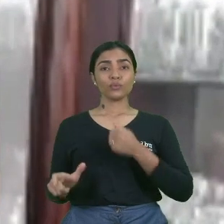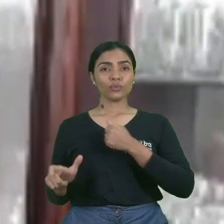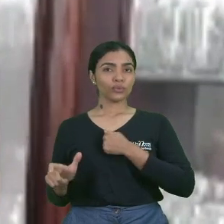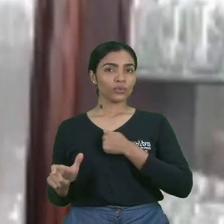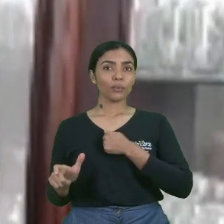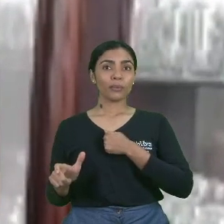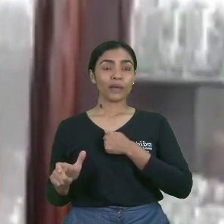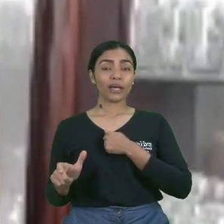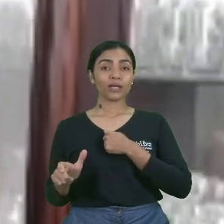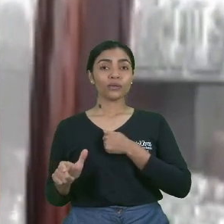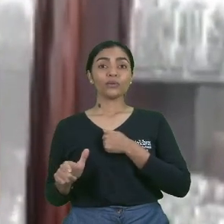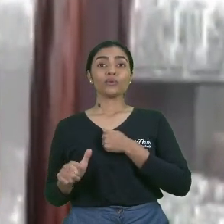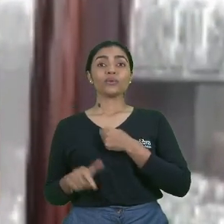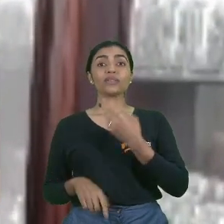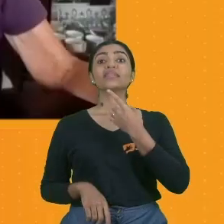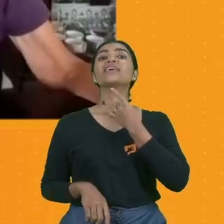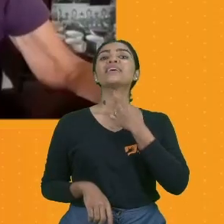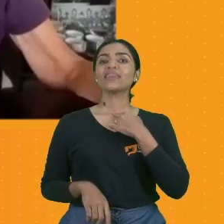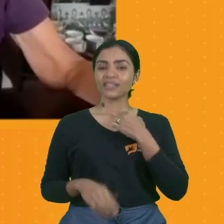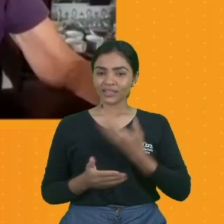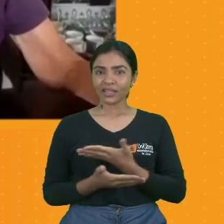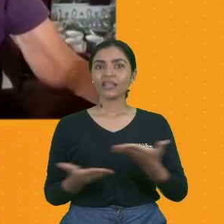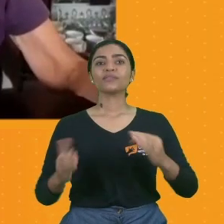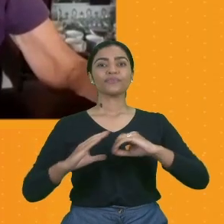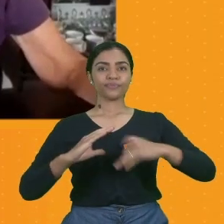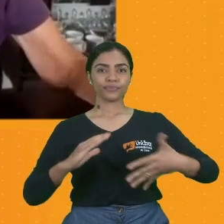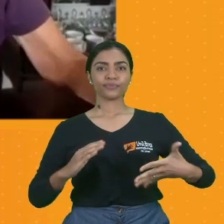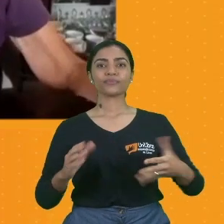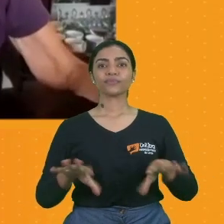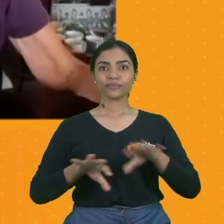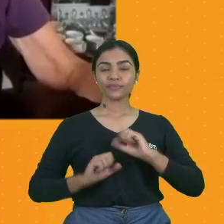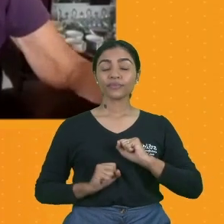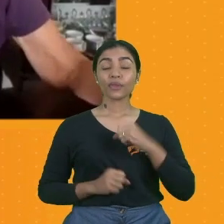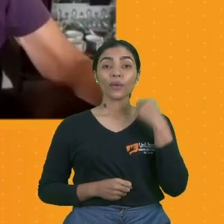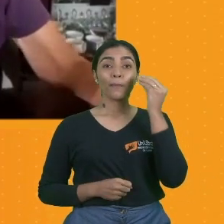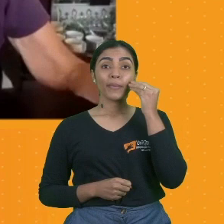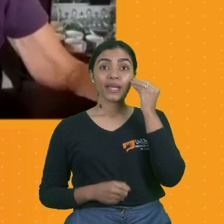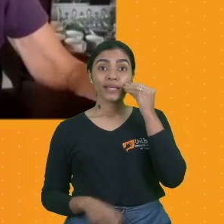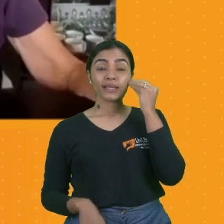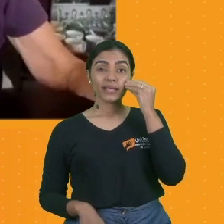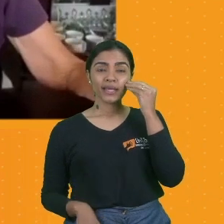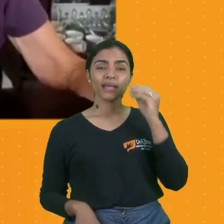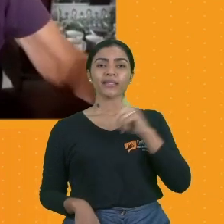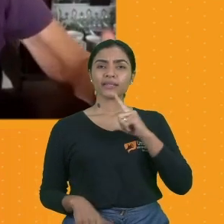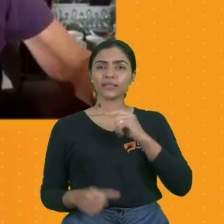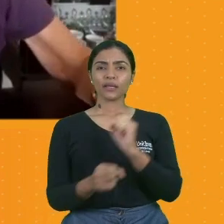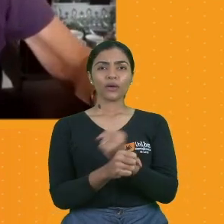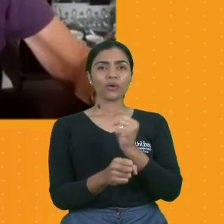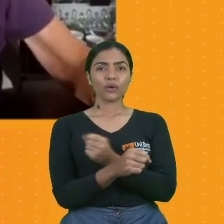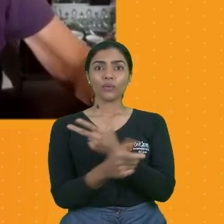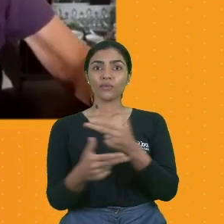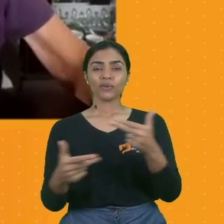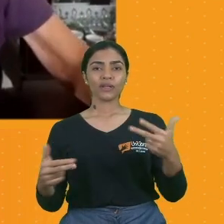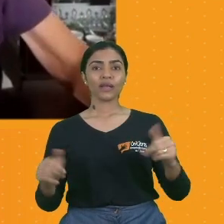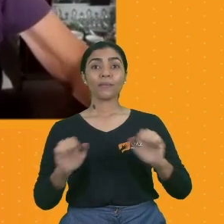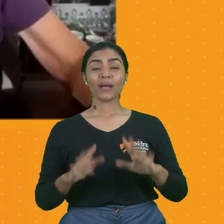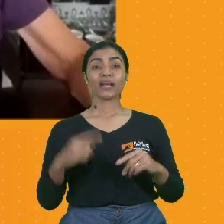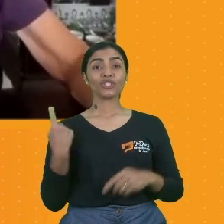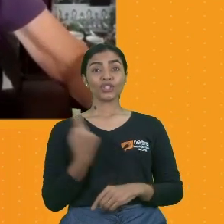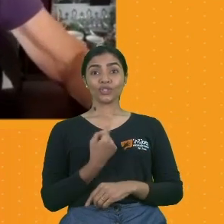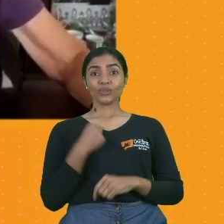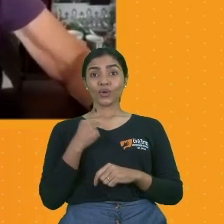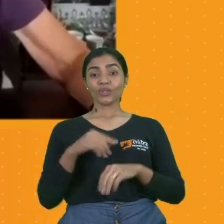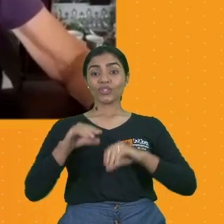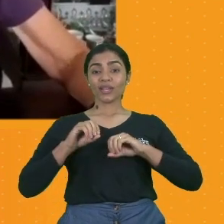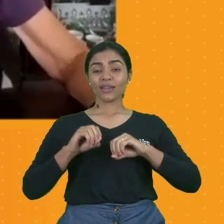primo por isso Nenhum o experiências e dobras e tudo nós na educação não